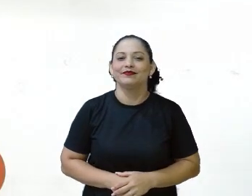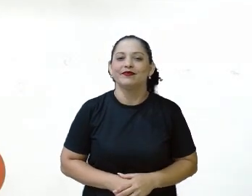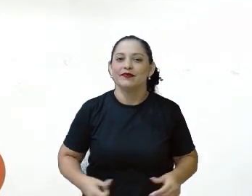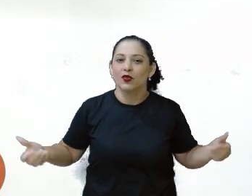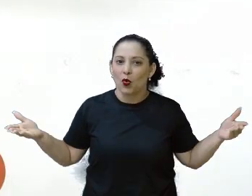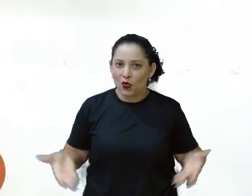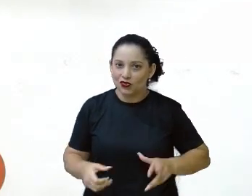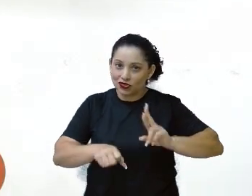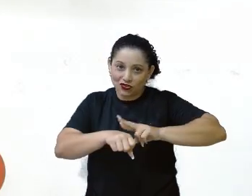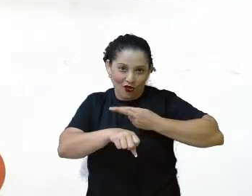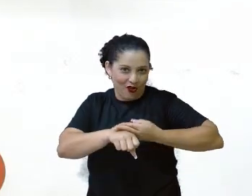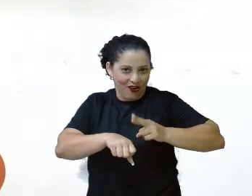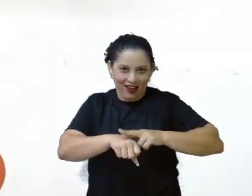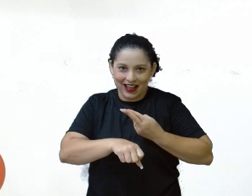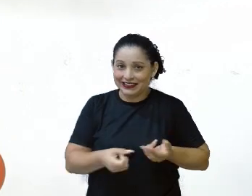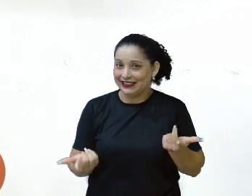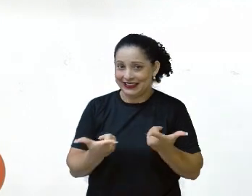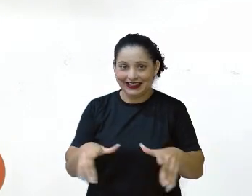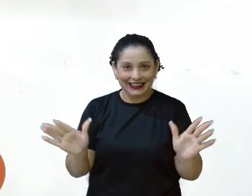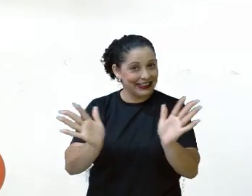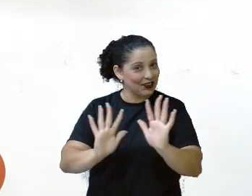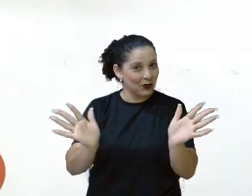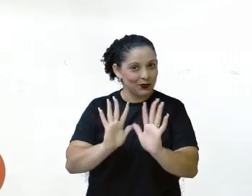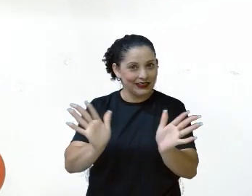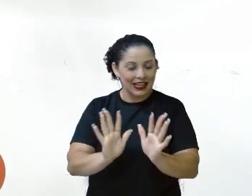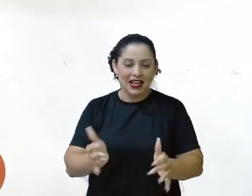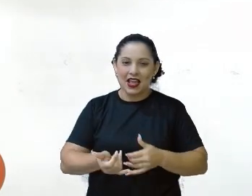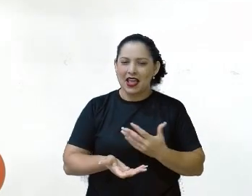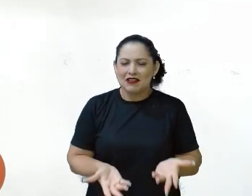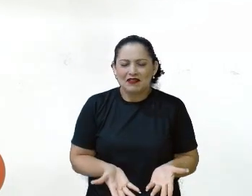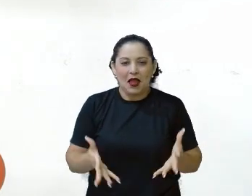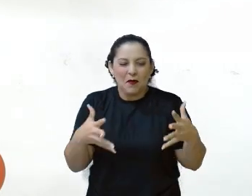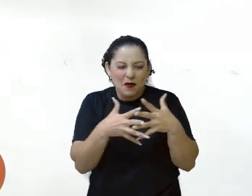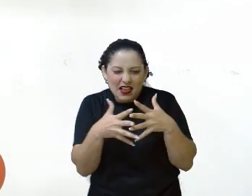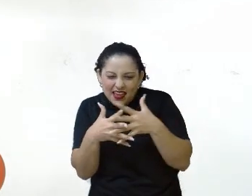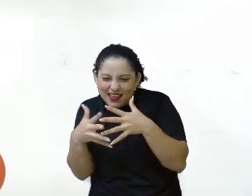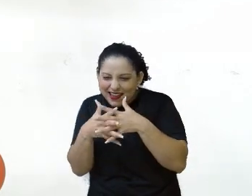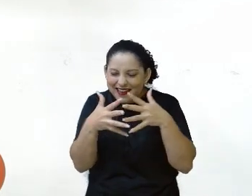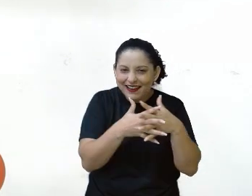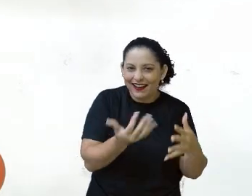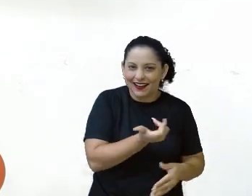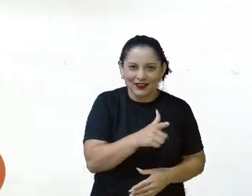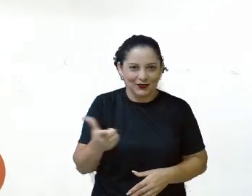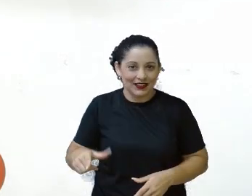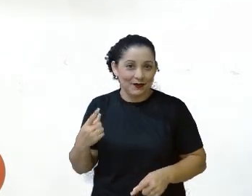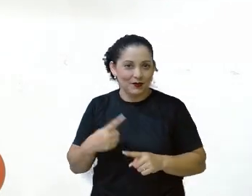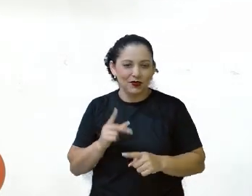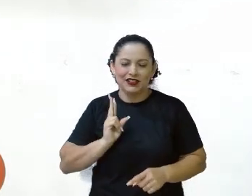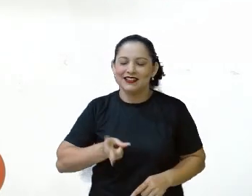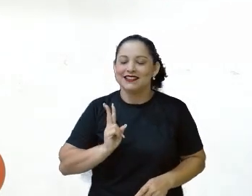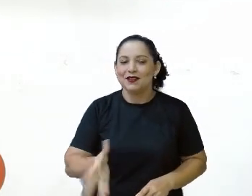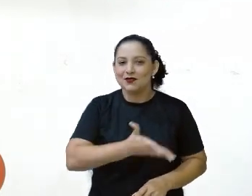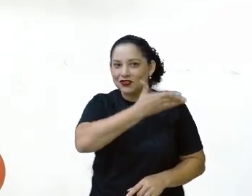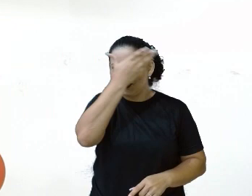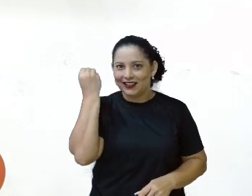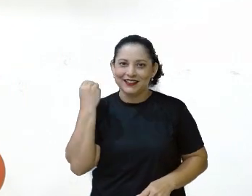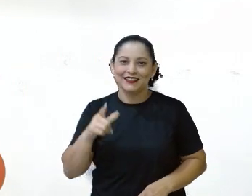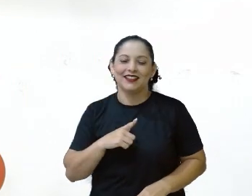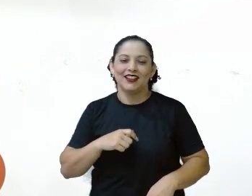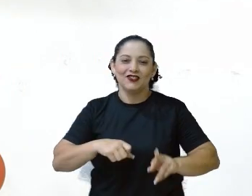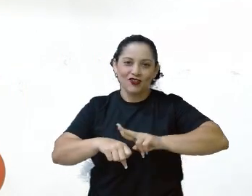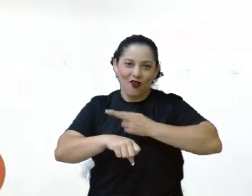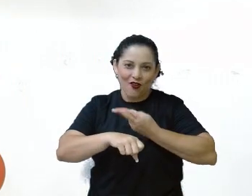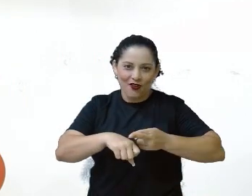tem chocolate, né? Hoje não vai ter atrito entre as professoras, né? Porque eu sempre esqueço e trago